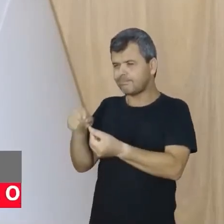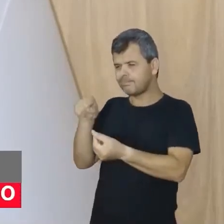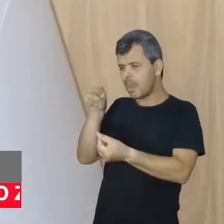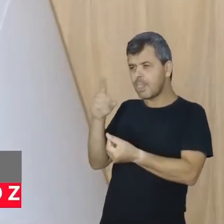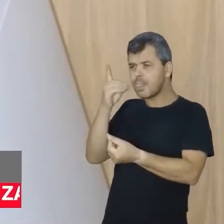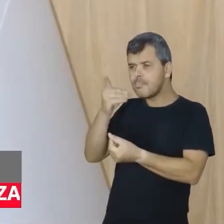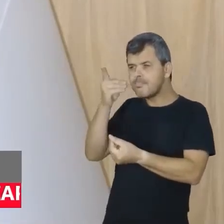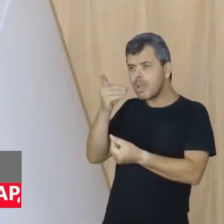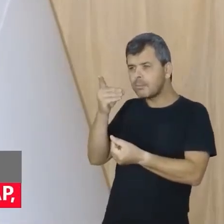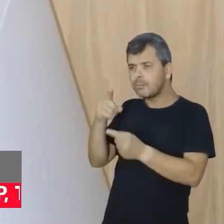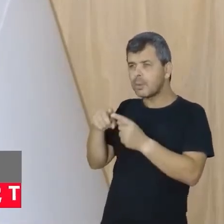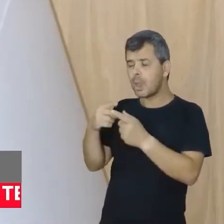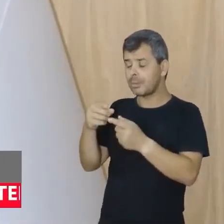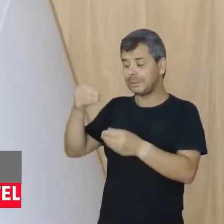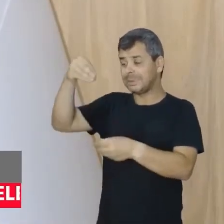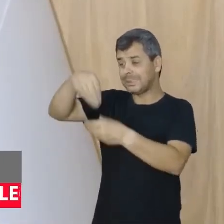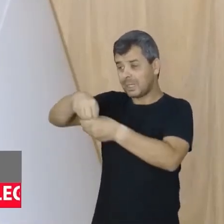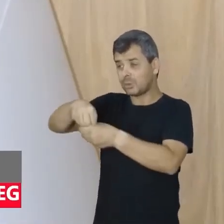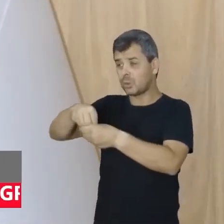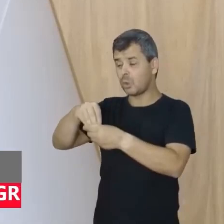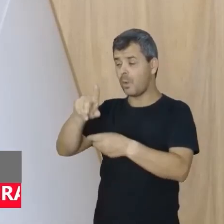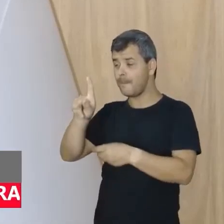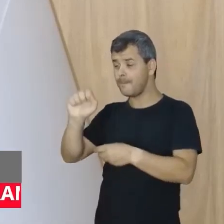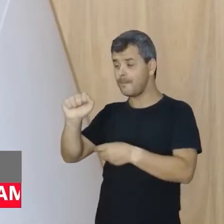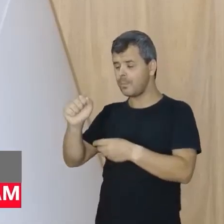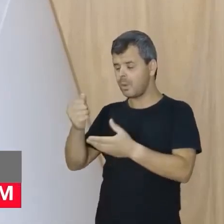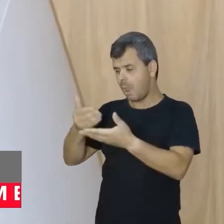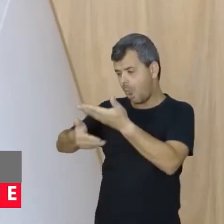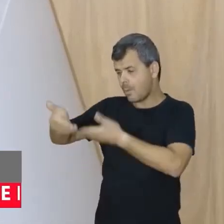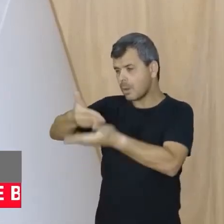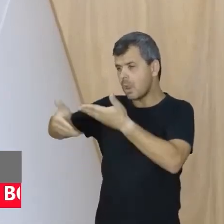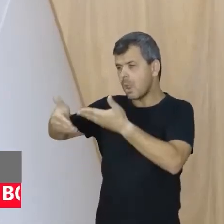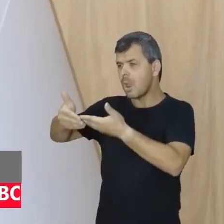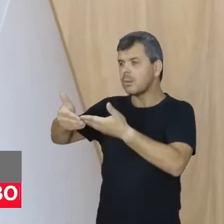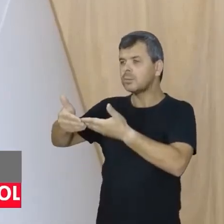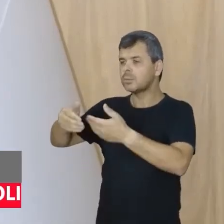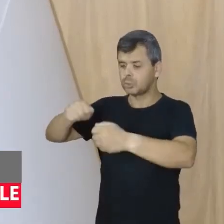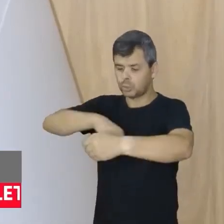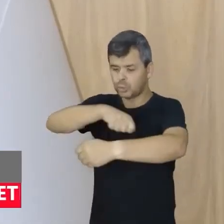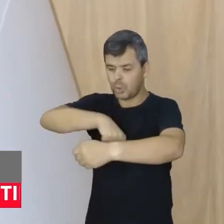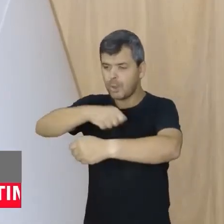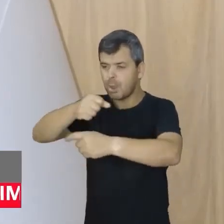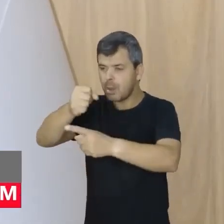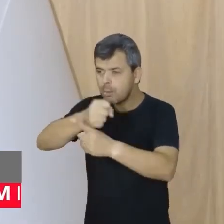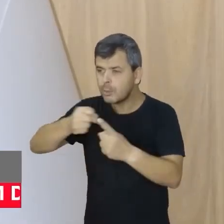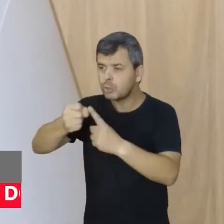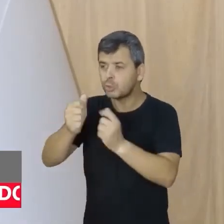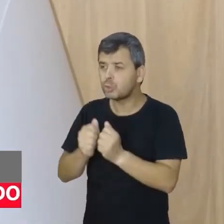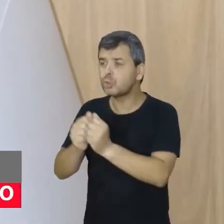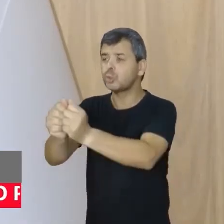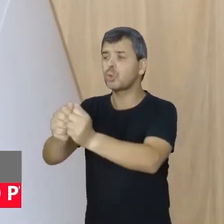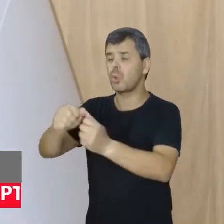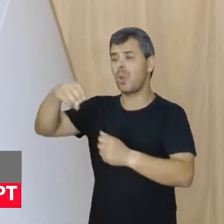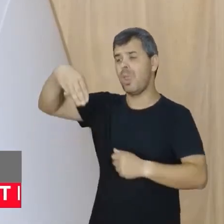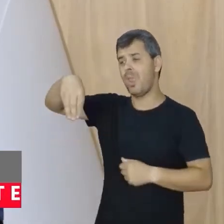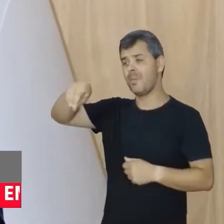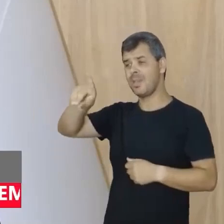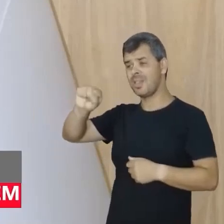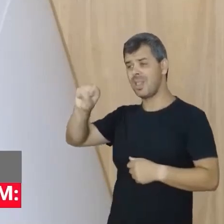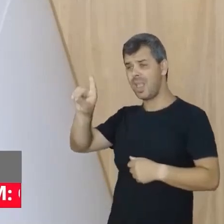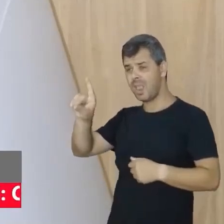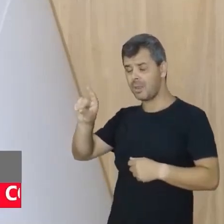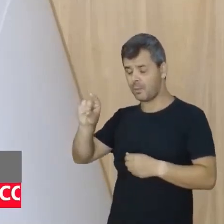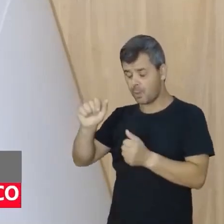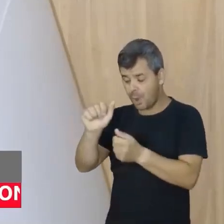também no PA o atendimento para as cozinhas solidárias. Agora, junto com o MDS, vamos